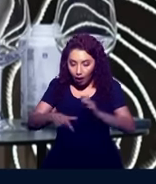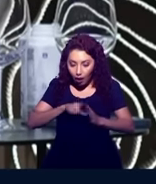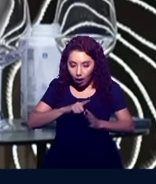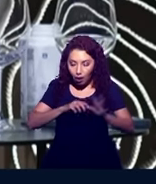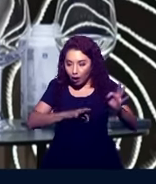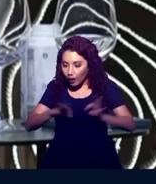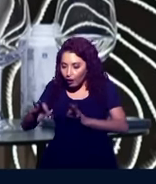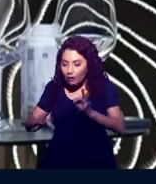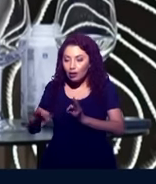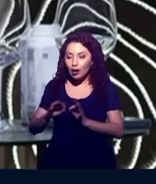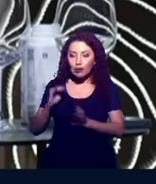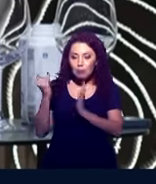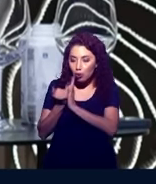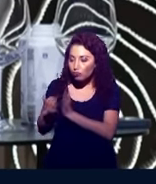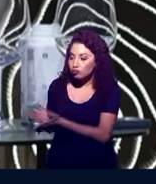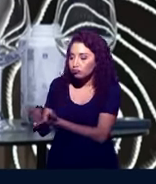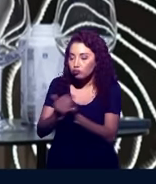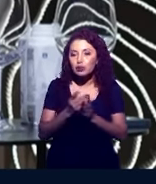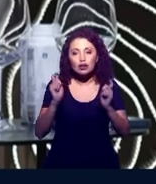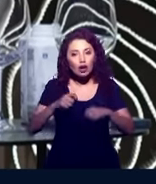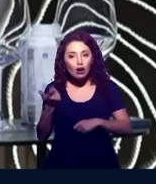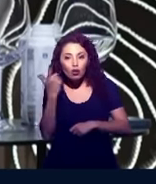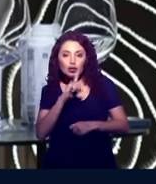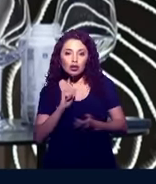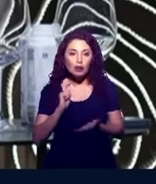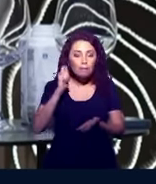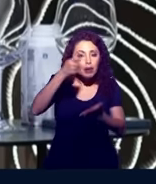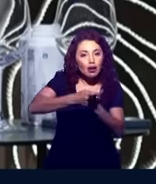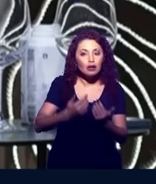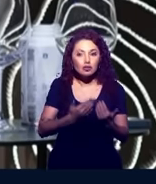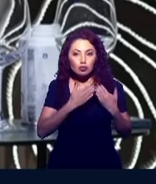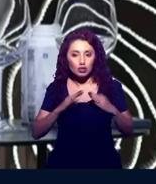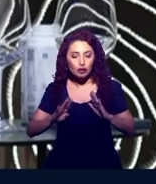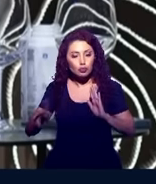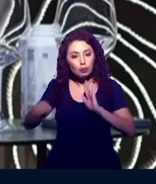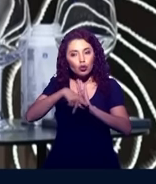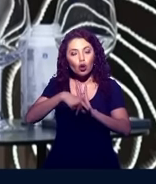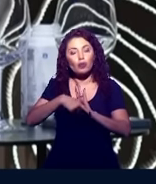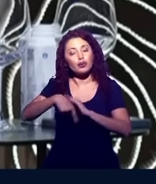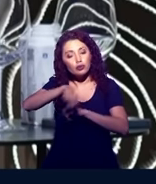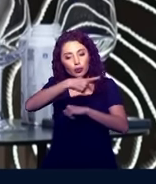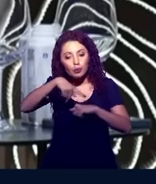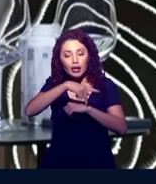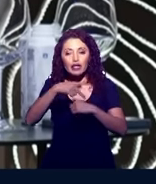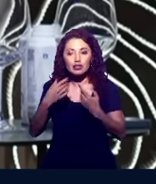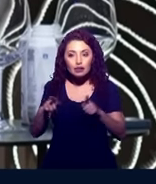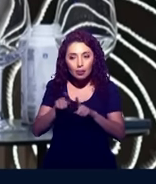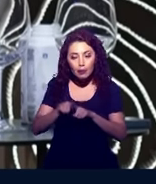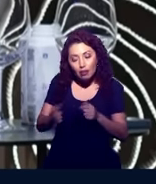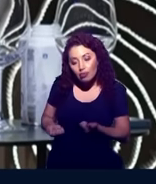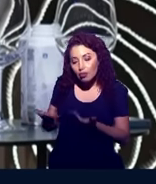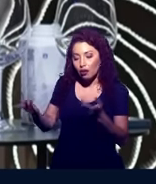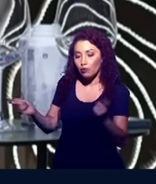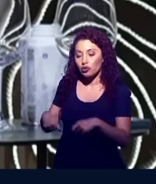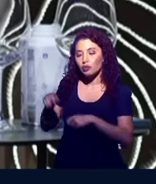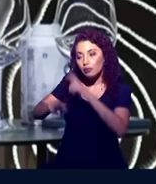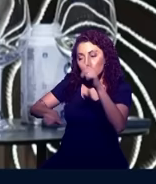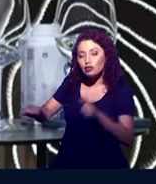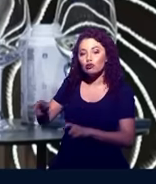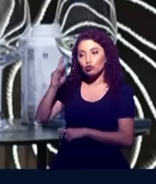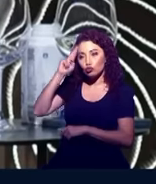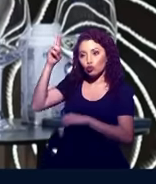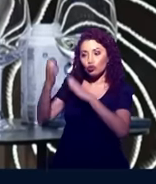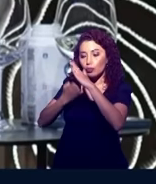razoável para cumprir as obrigações constitucionais do estado e dê possibilidade para empresário planejar sua vida aqui no